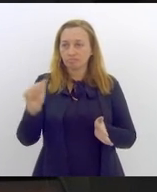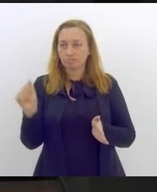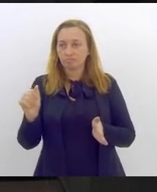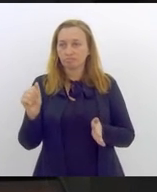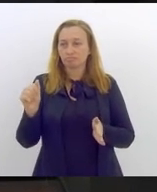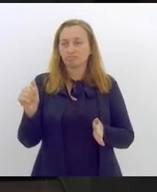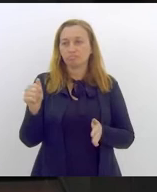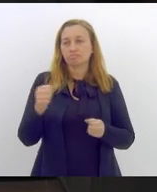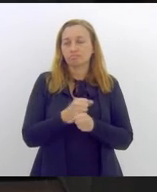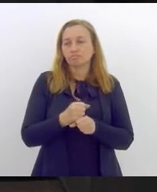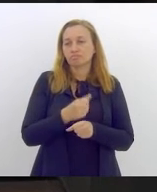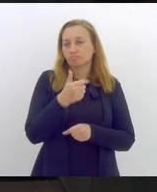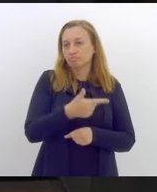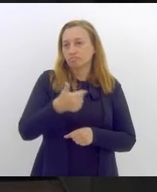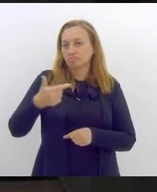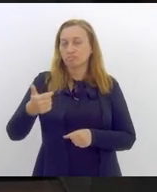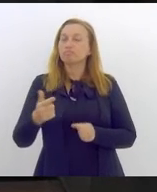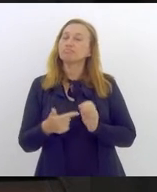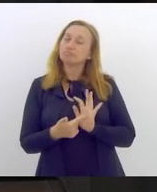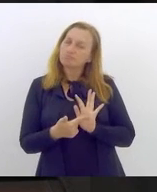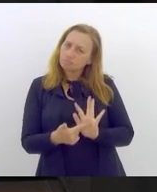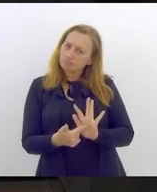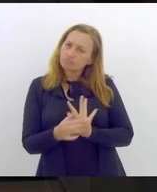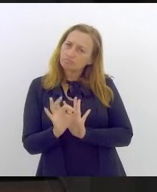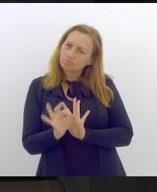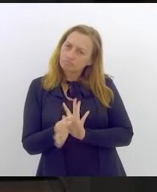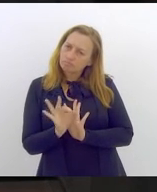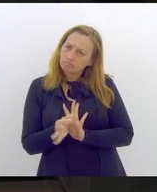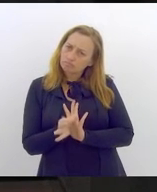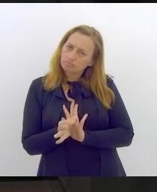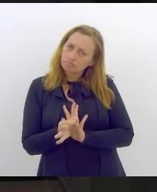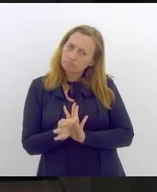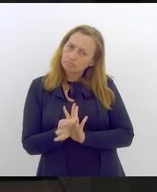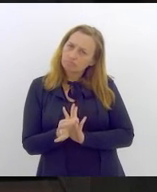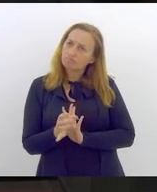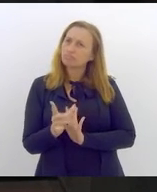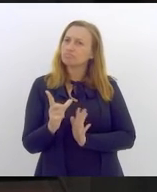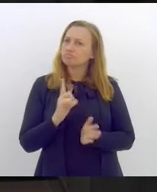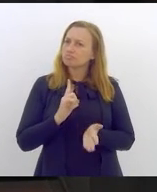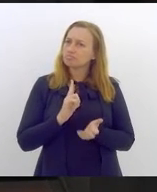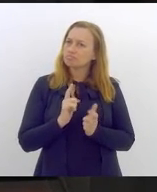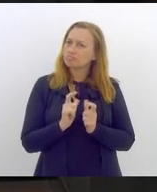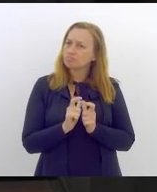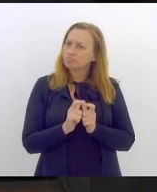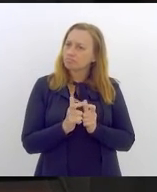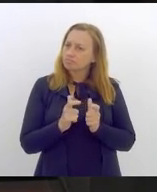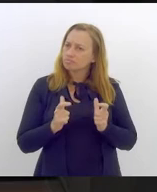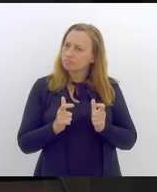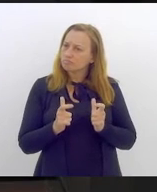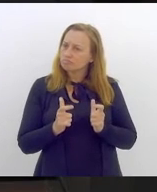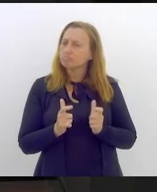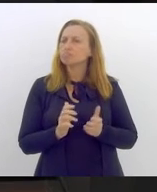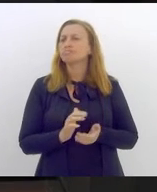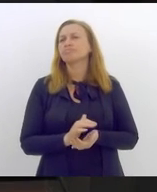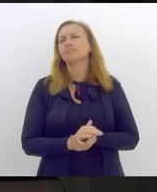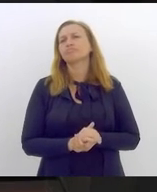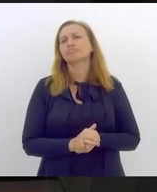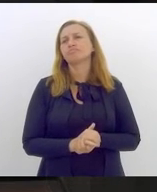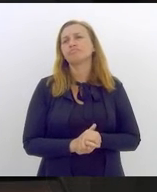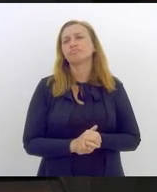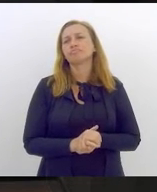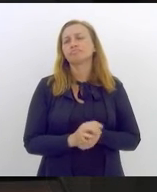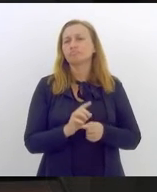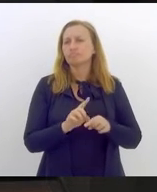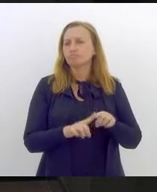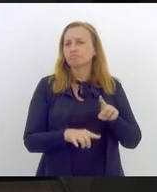evidentemente já demonstra que houve um crescimento Sutil do produto